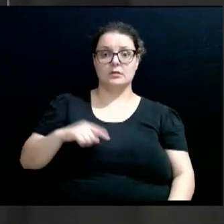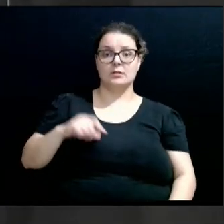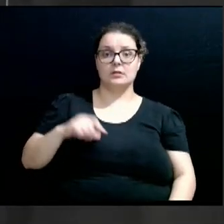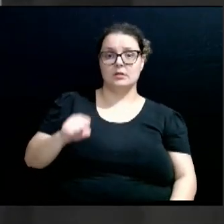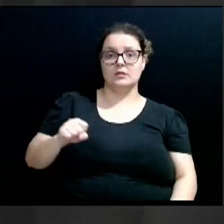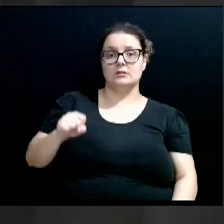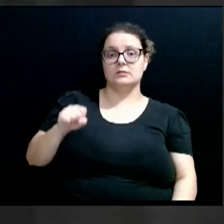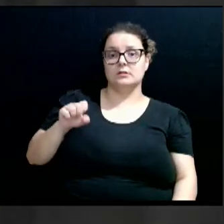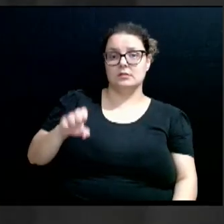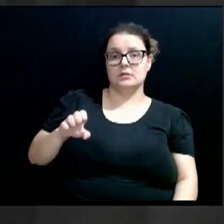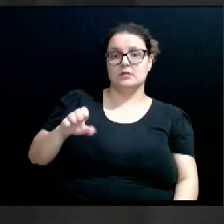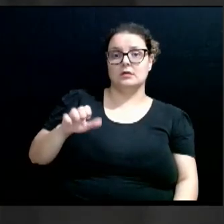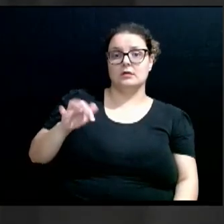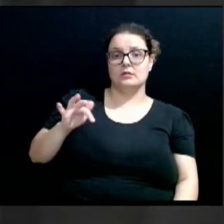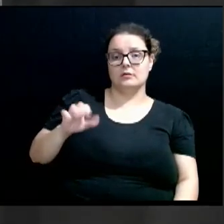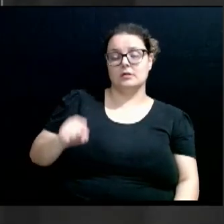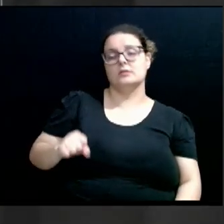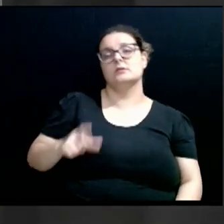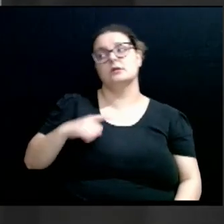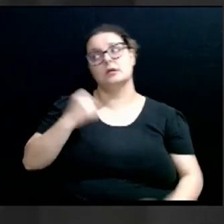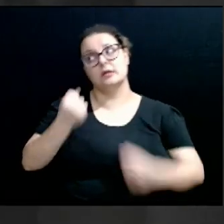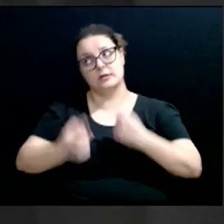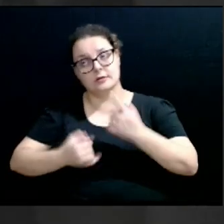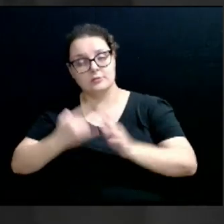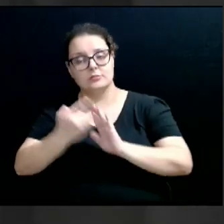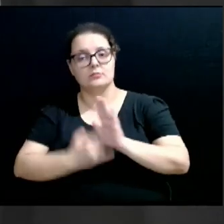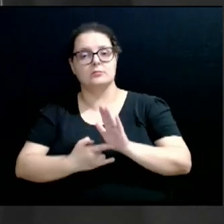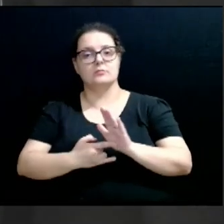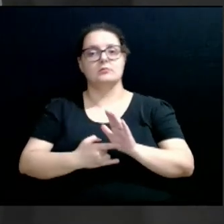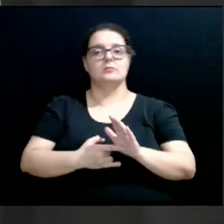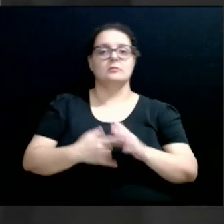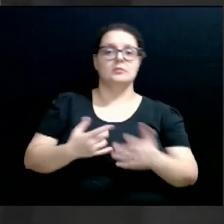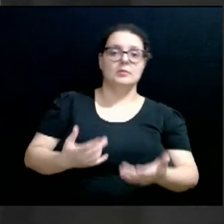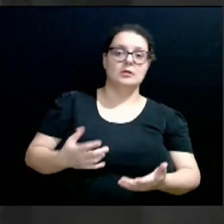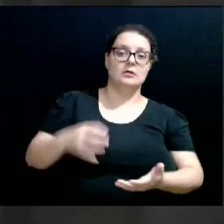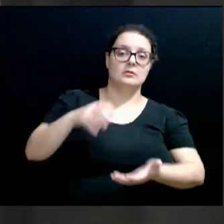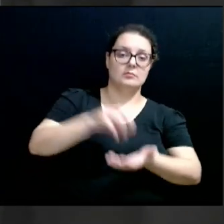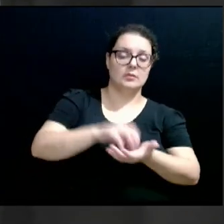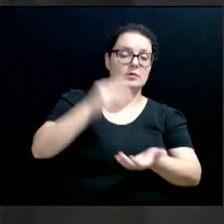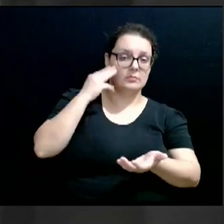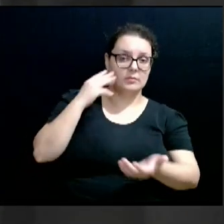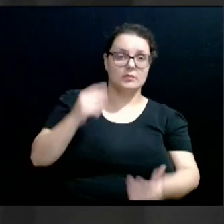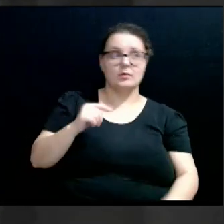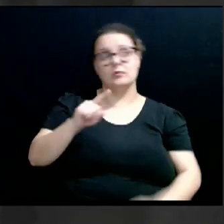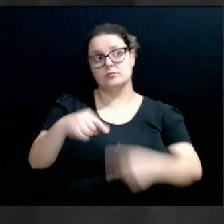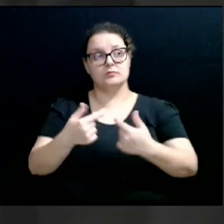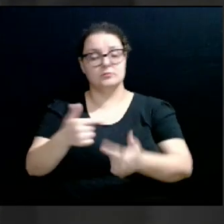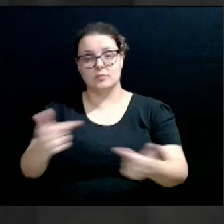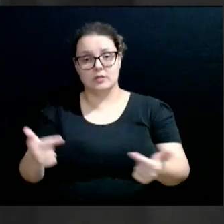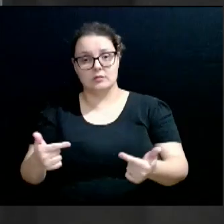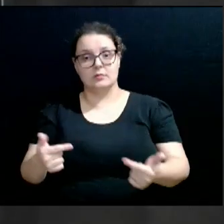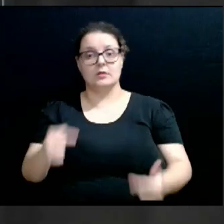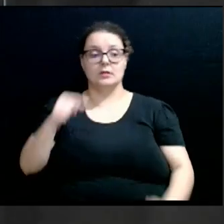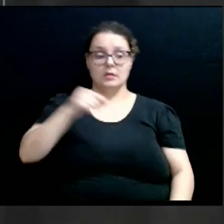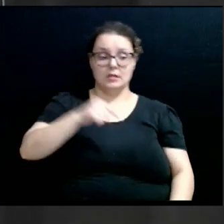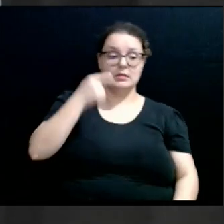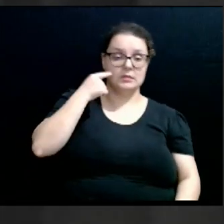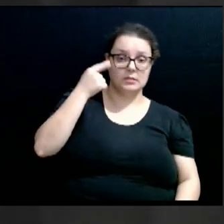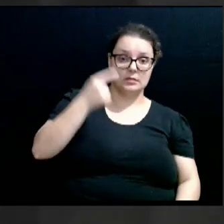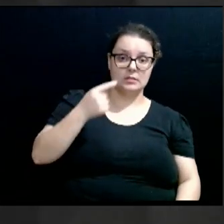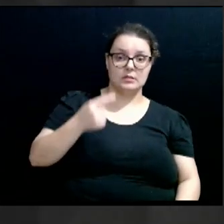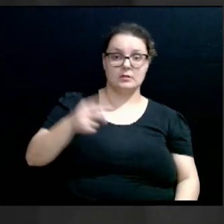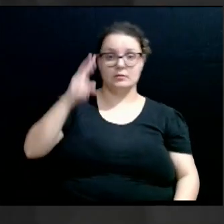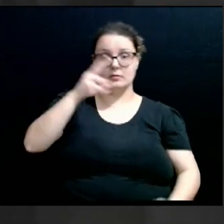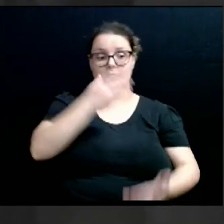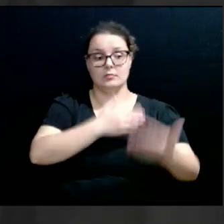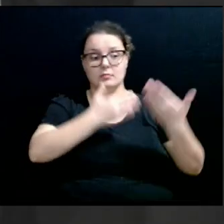tem, estamos fazendo esse resgate. O evento que teve com a professora Cida Bento foi nesse sentido, de resgatar quem veio antes para contar a história pra